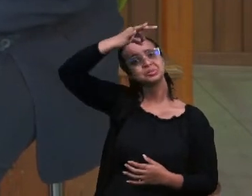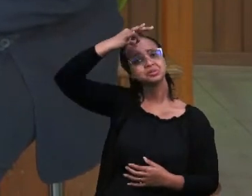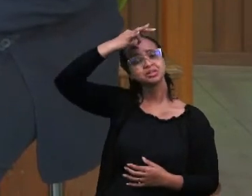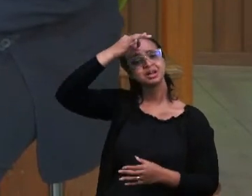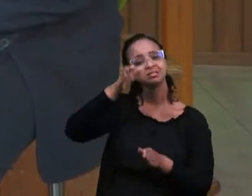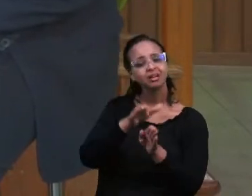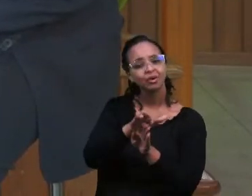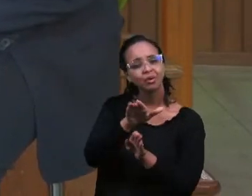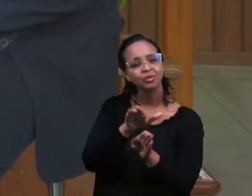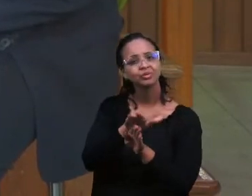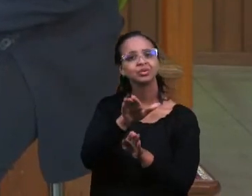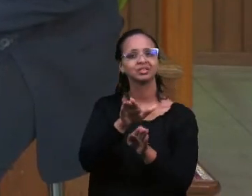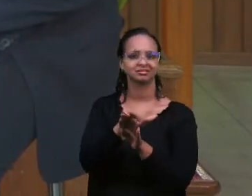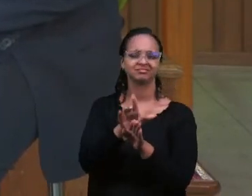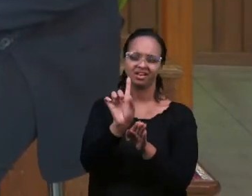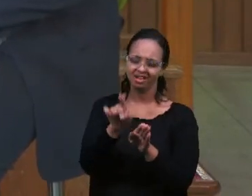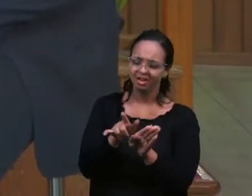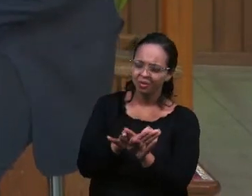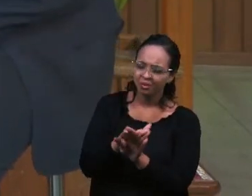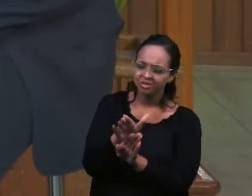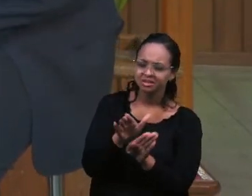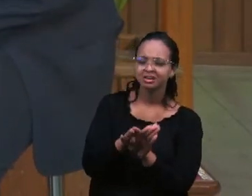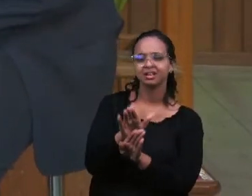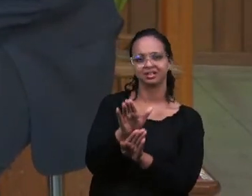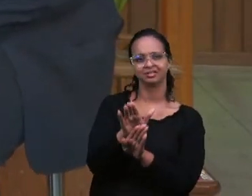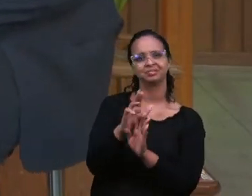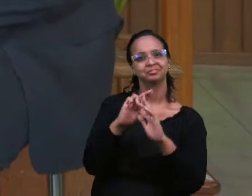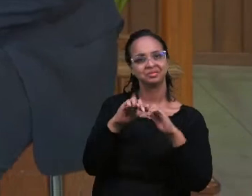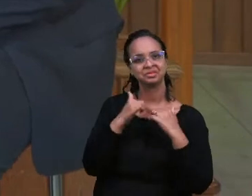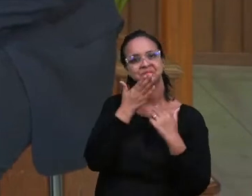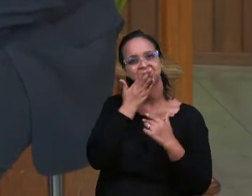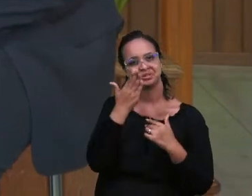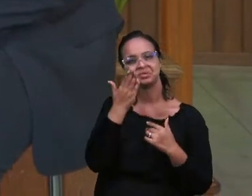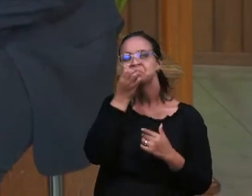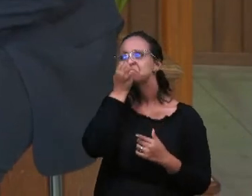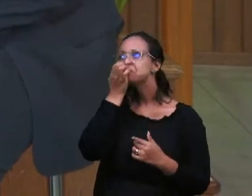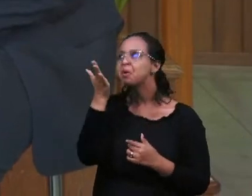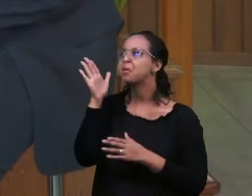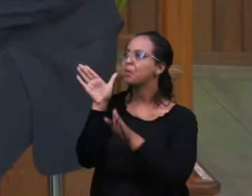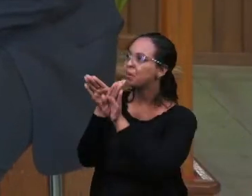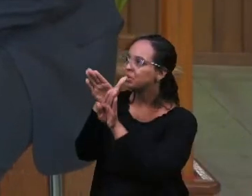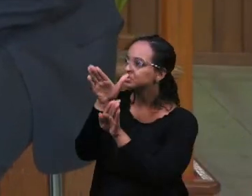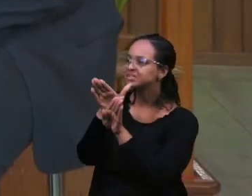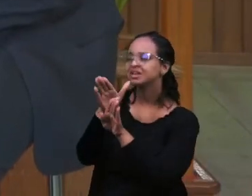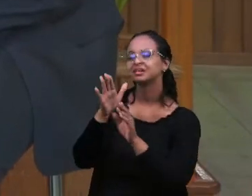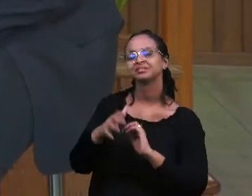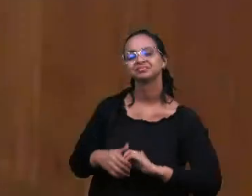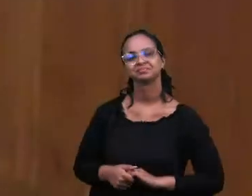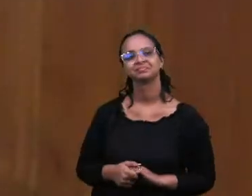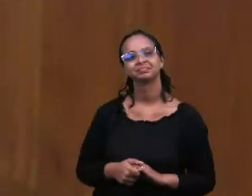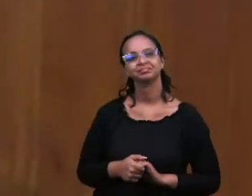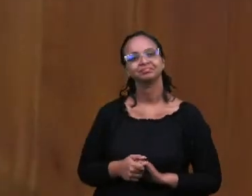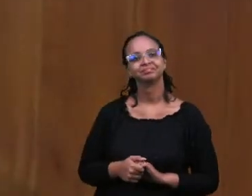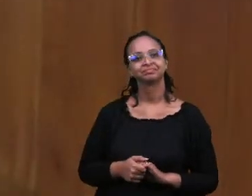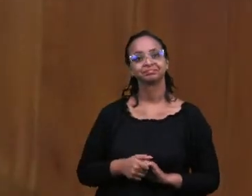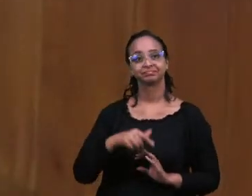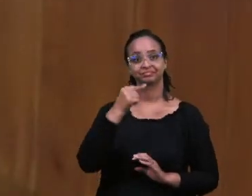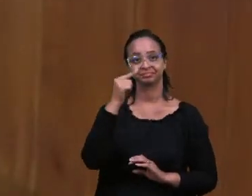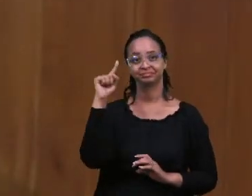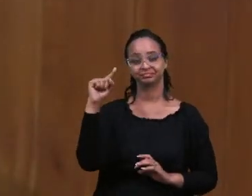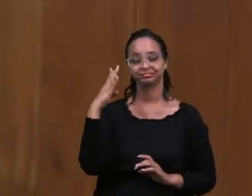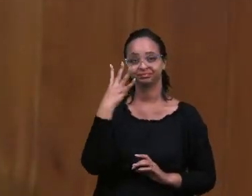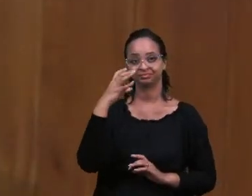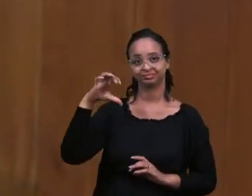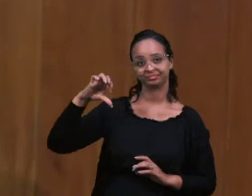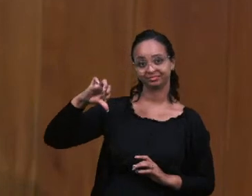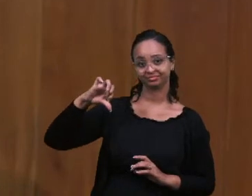aconselhar. Ele é o conselheiro. Então, vamos pedir a quem tem um bom conselho. Muito bem. 19 horas e 49 minutos,